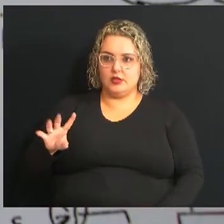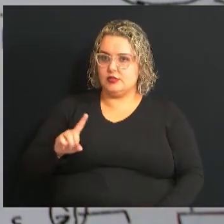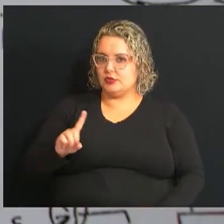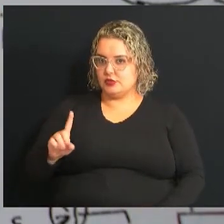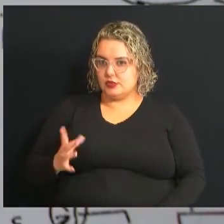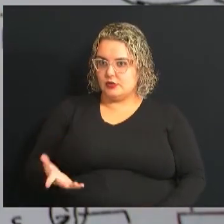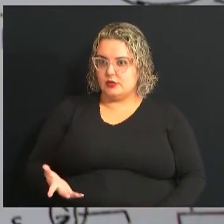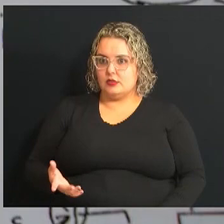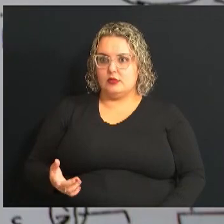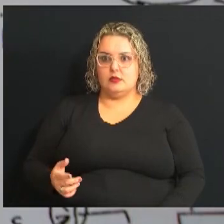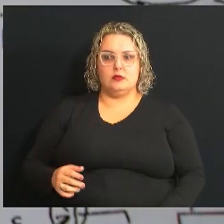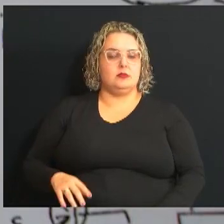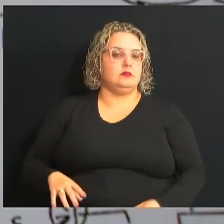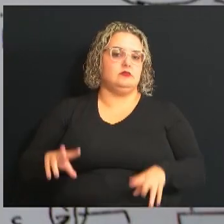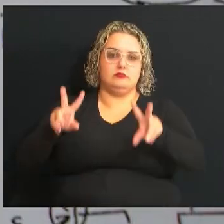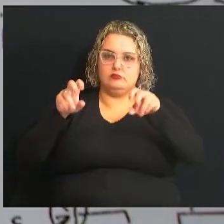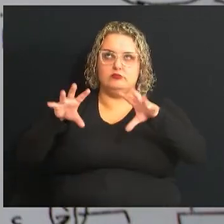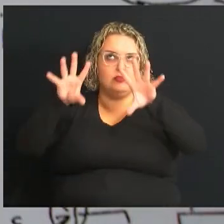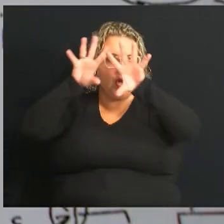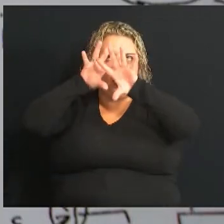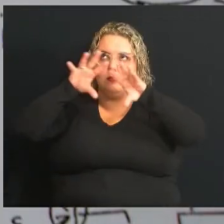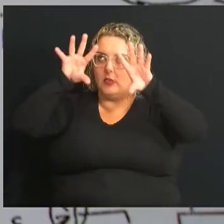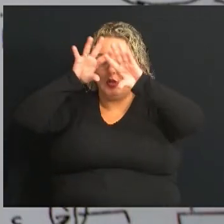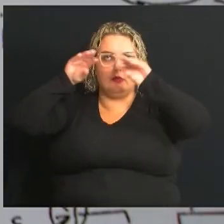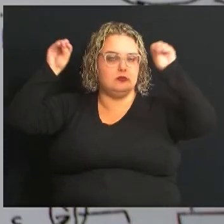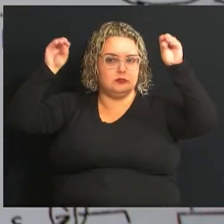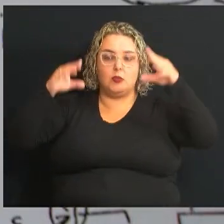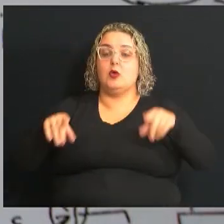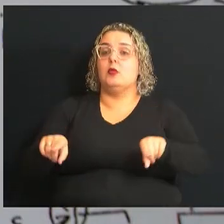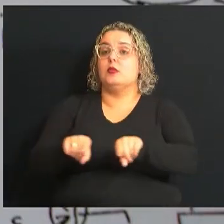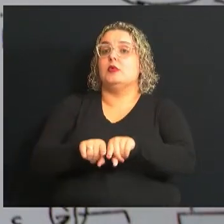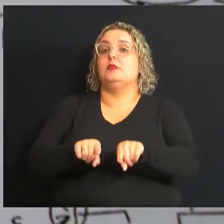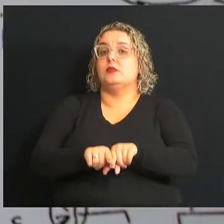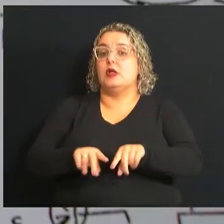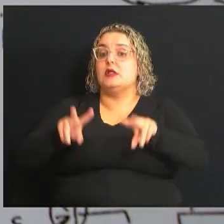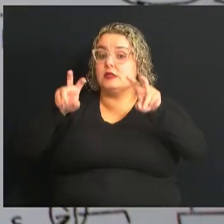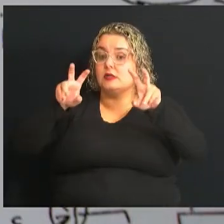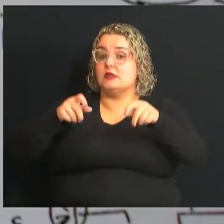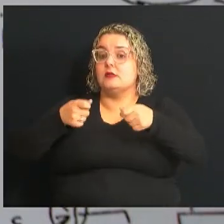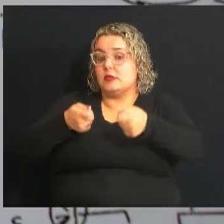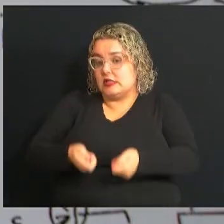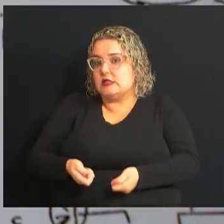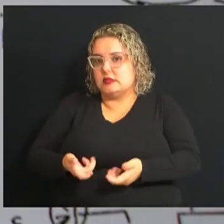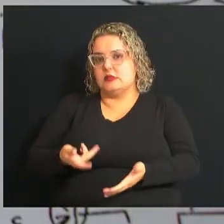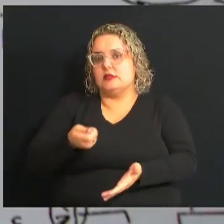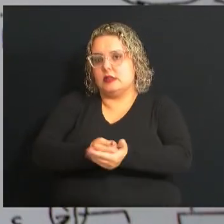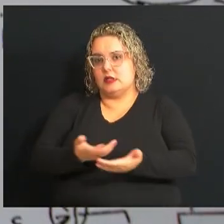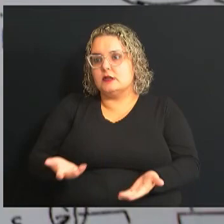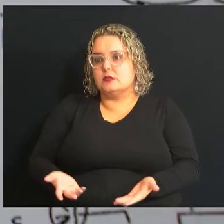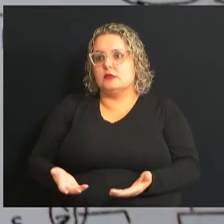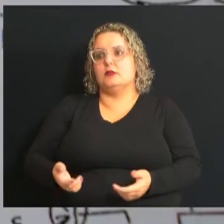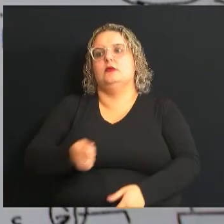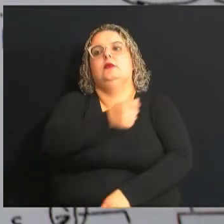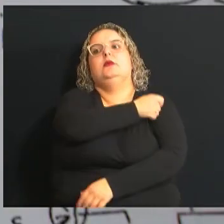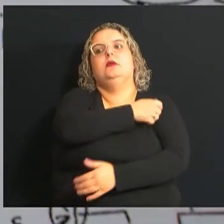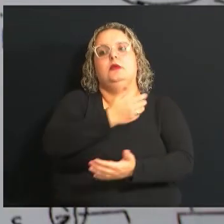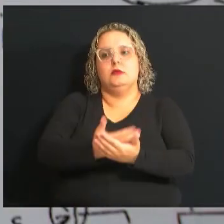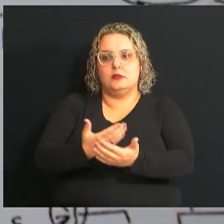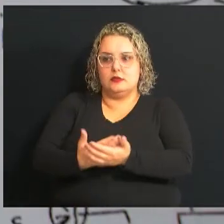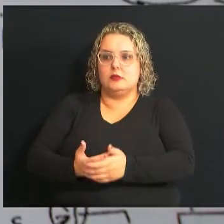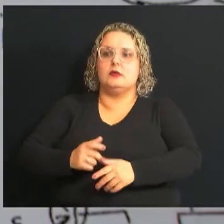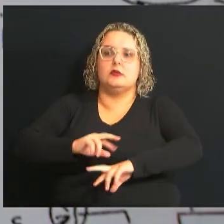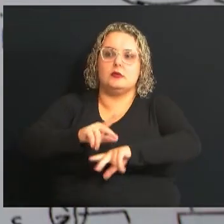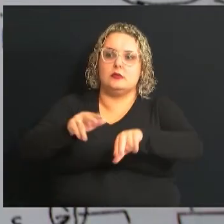muito abstratos, como temas muito concretos. Então, o aluno que se preparou, que fez vários